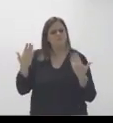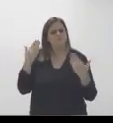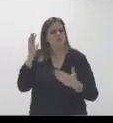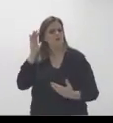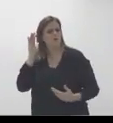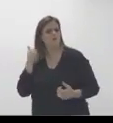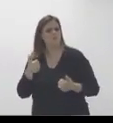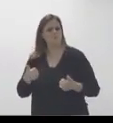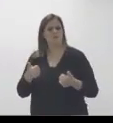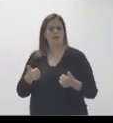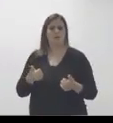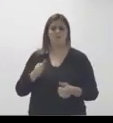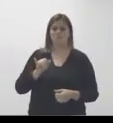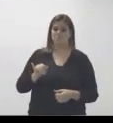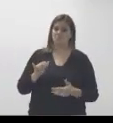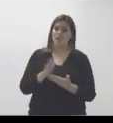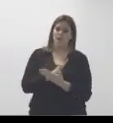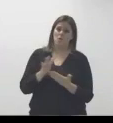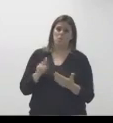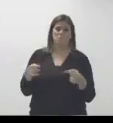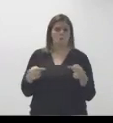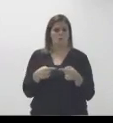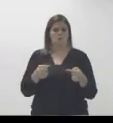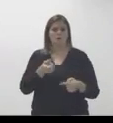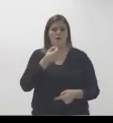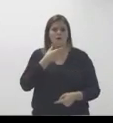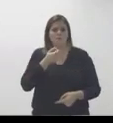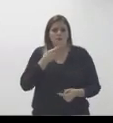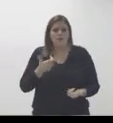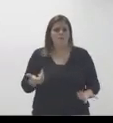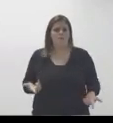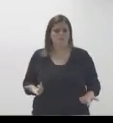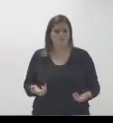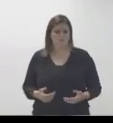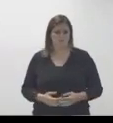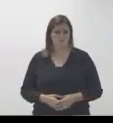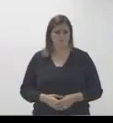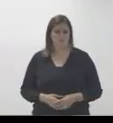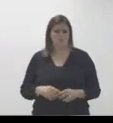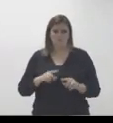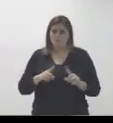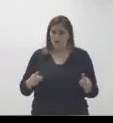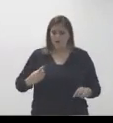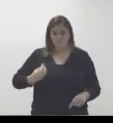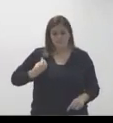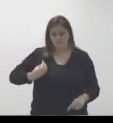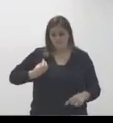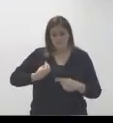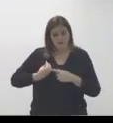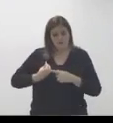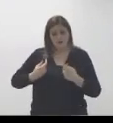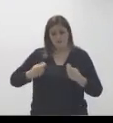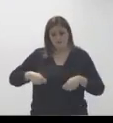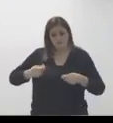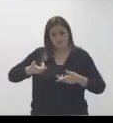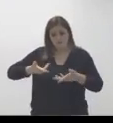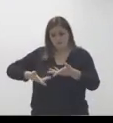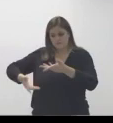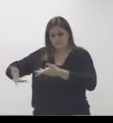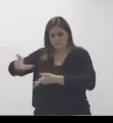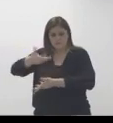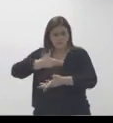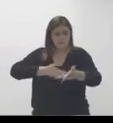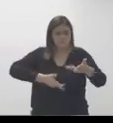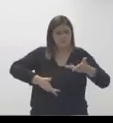é tomar remédio também é importante existe uma rede pública é acionada mas eu acho que na vida e na interação com o universo que é